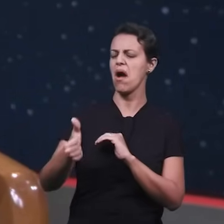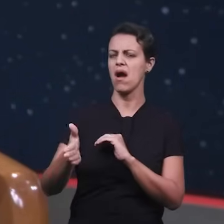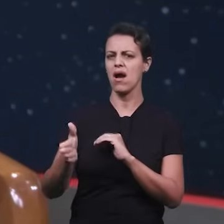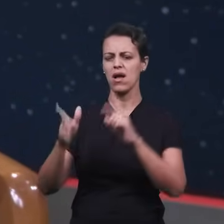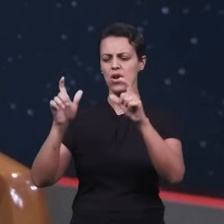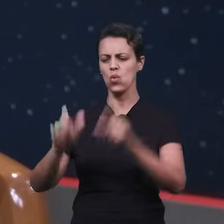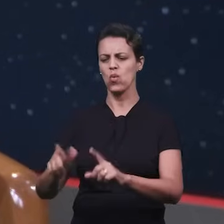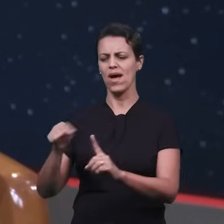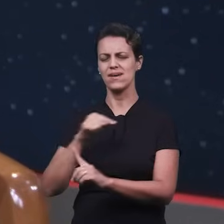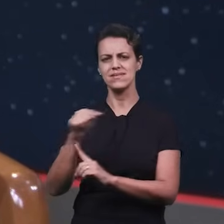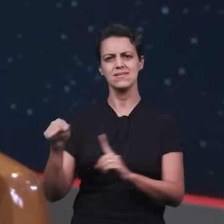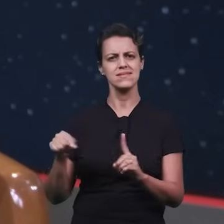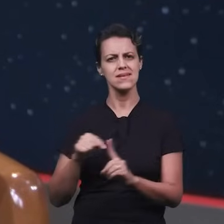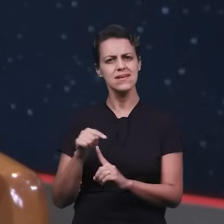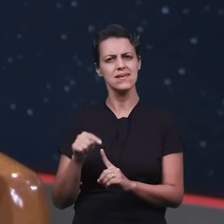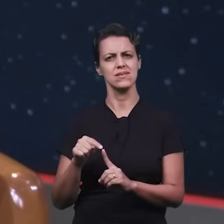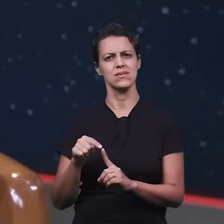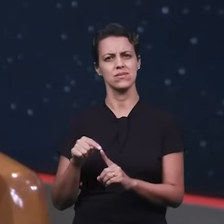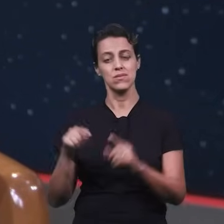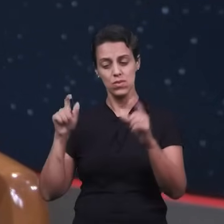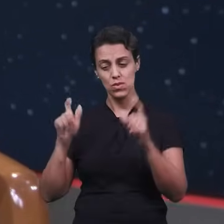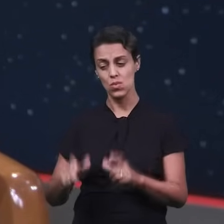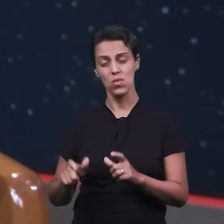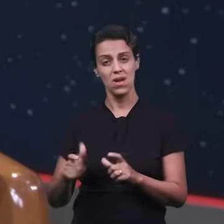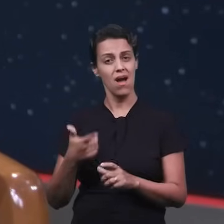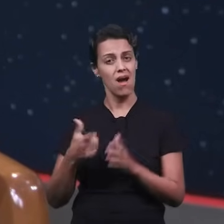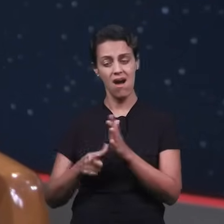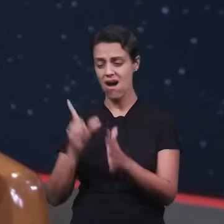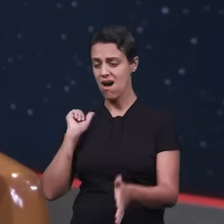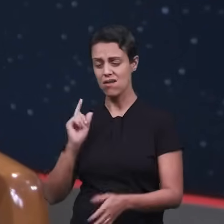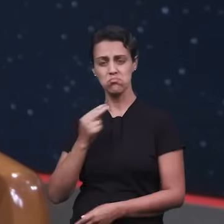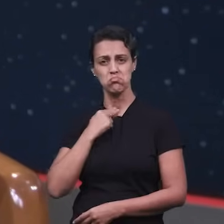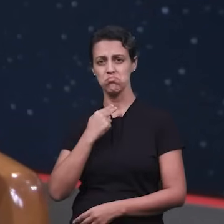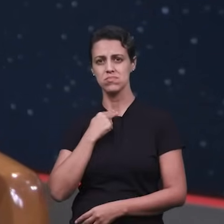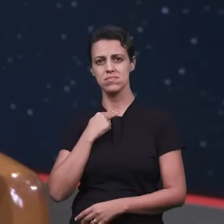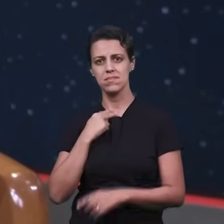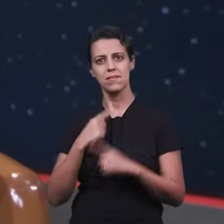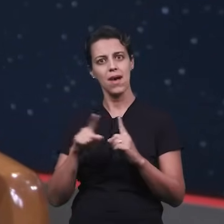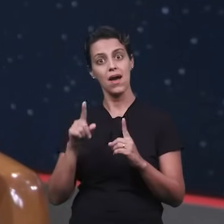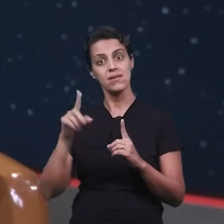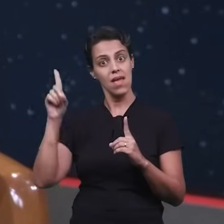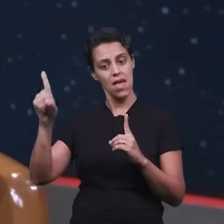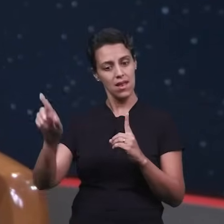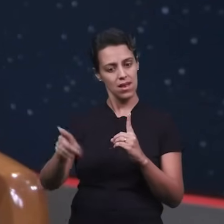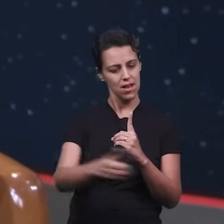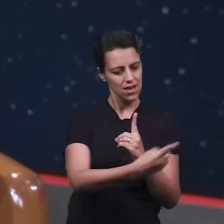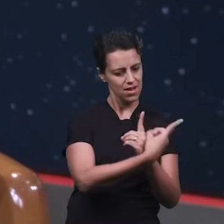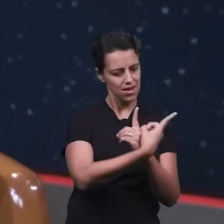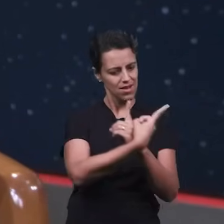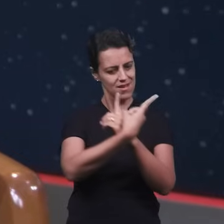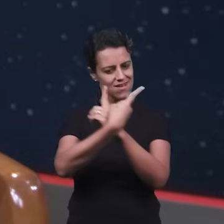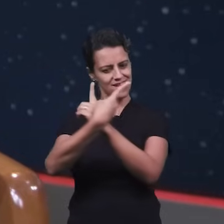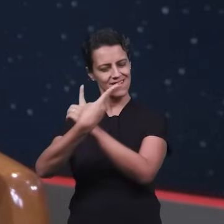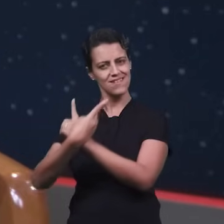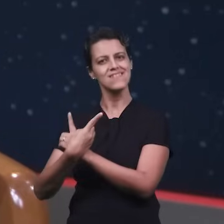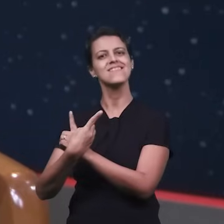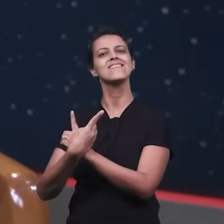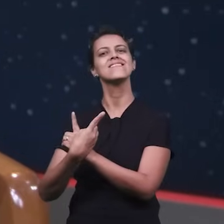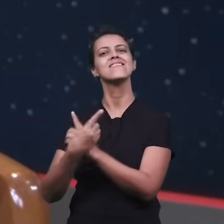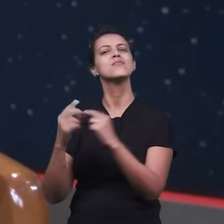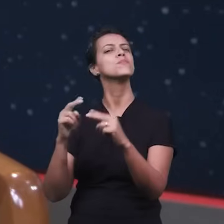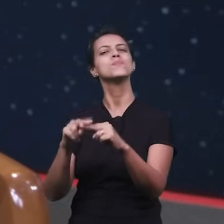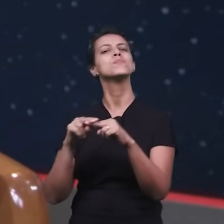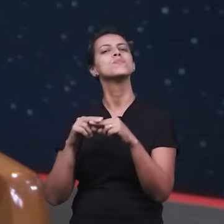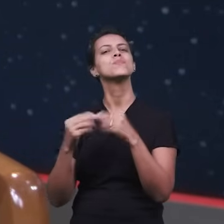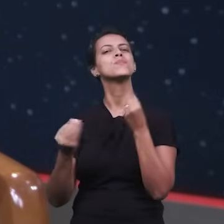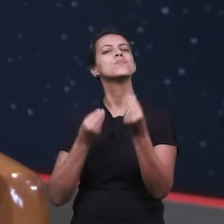Santos dos Santos, aquele local onde o homem não tinha acesso. Foi ele que nos introduziu. E nos introduziu como? Pela morte